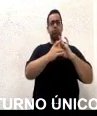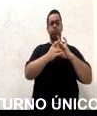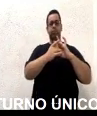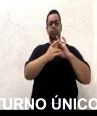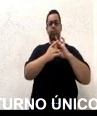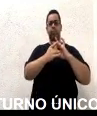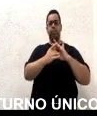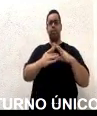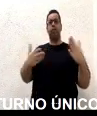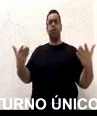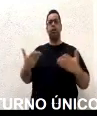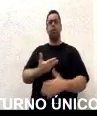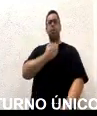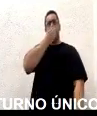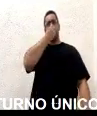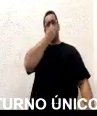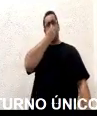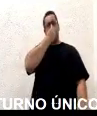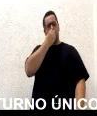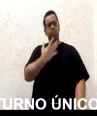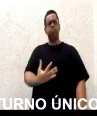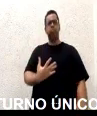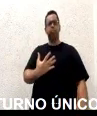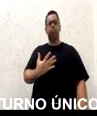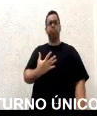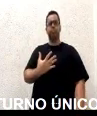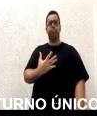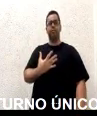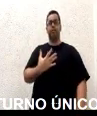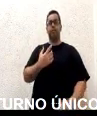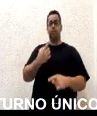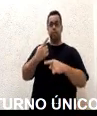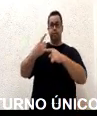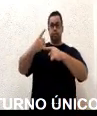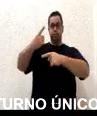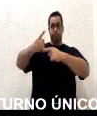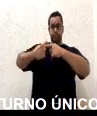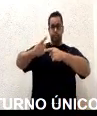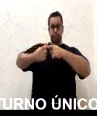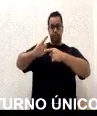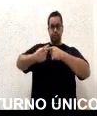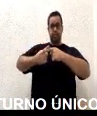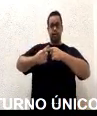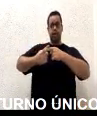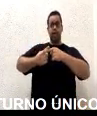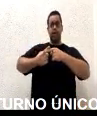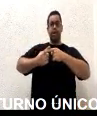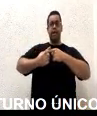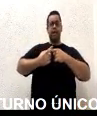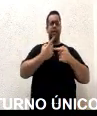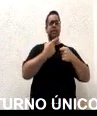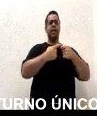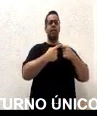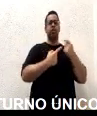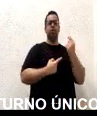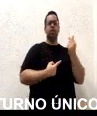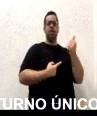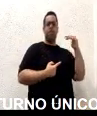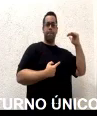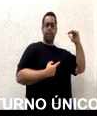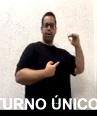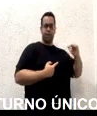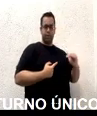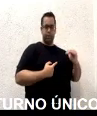hora, né, para o município, porque também a arrecadação do município caiu um pouco por problemas